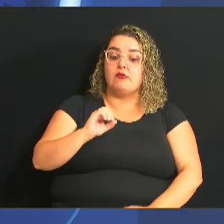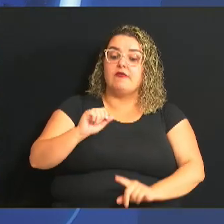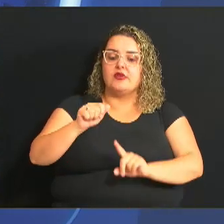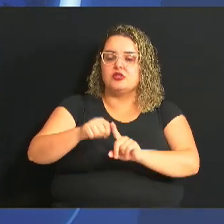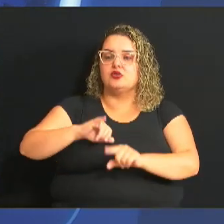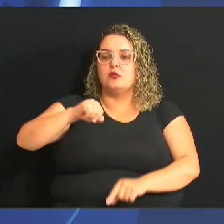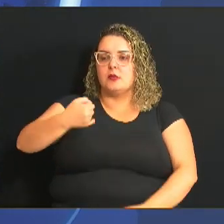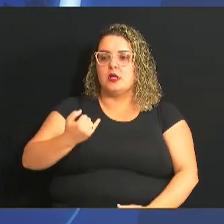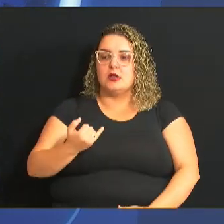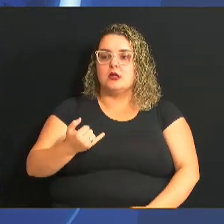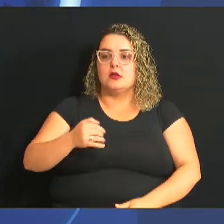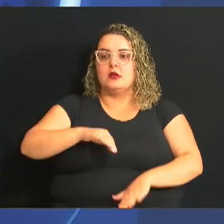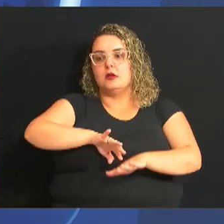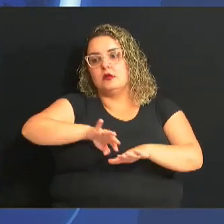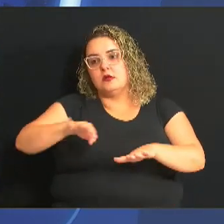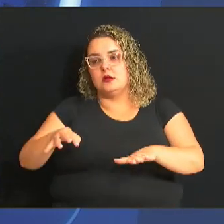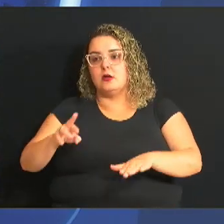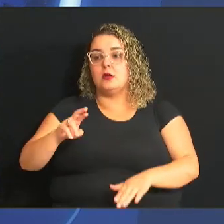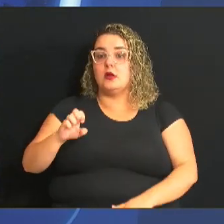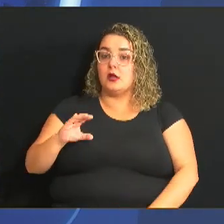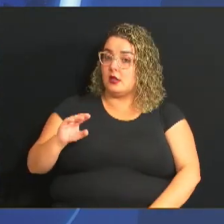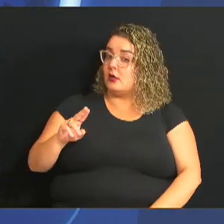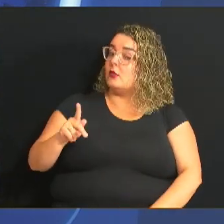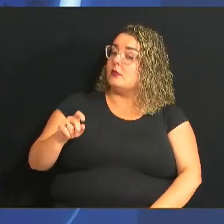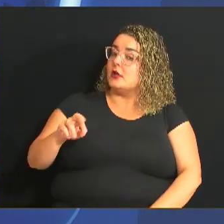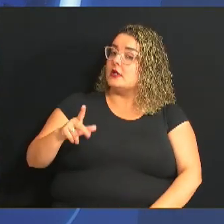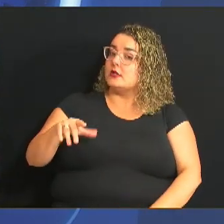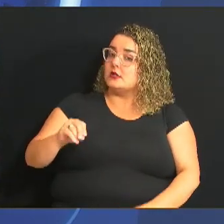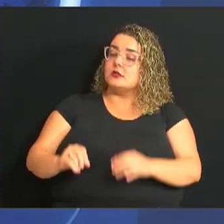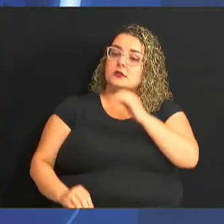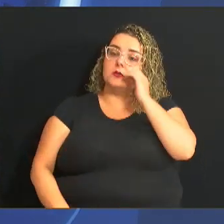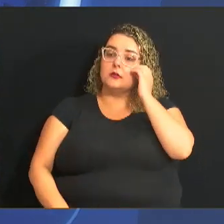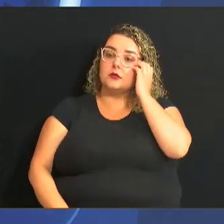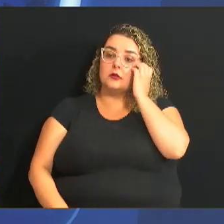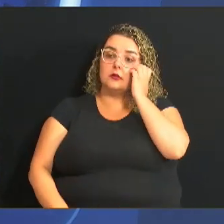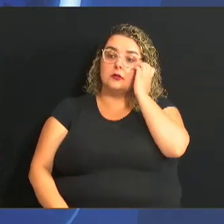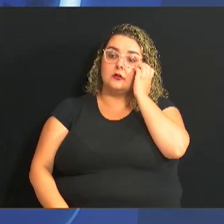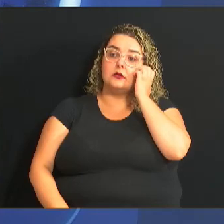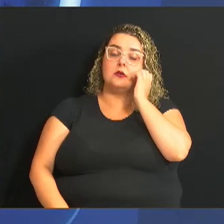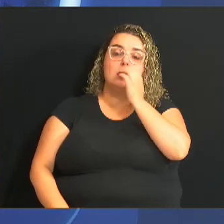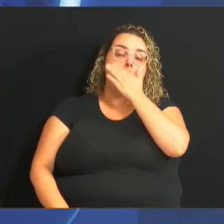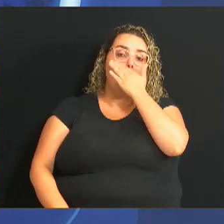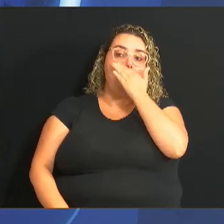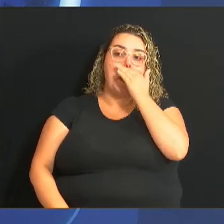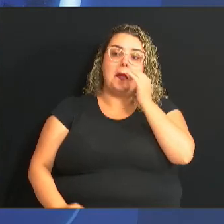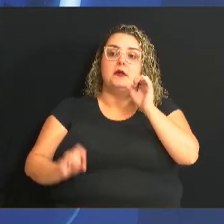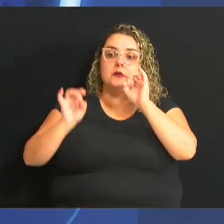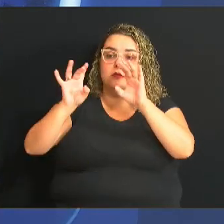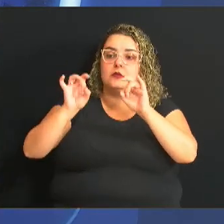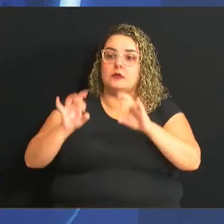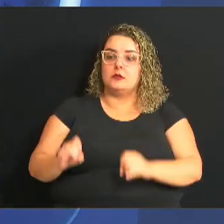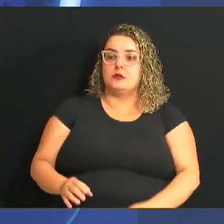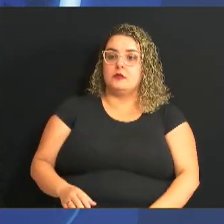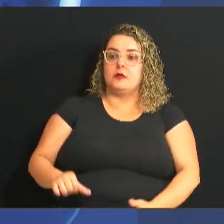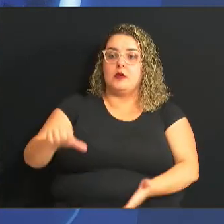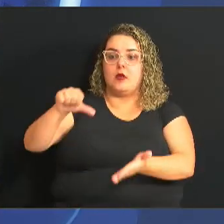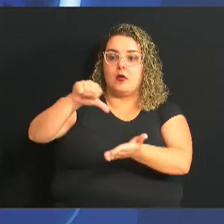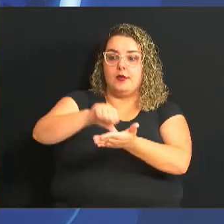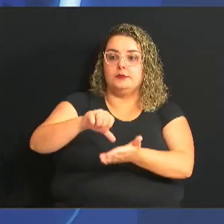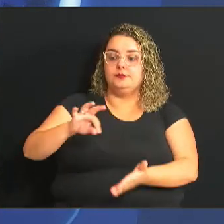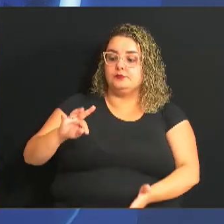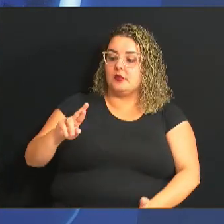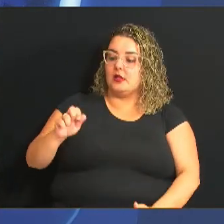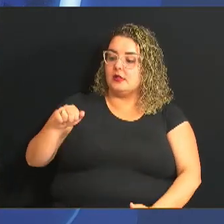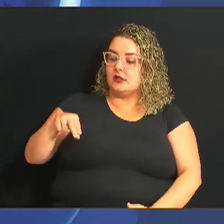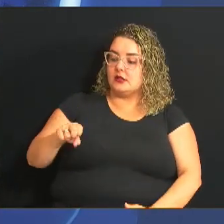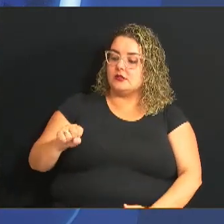exceto para os alunos em recuperação, que poderão fazer uma carga exclusivamente na sede da Transurc.